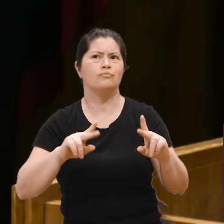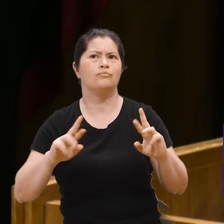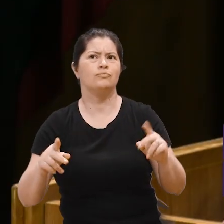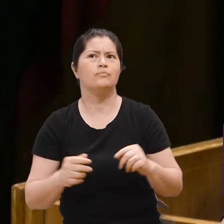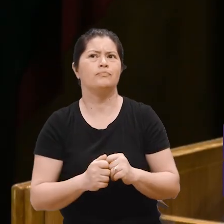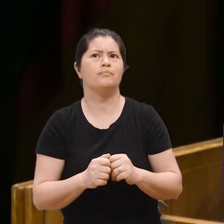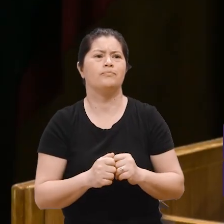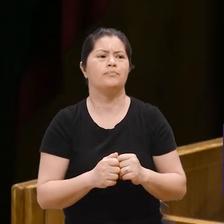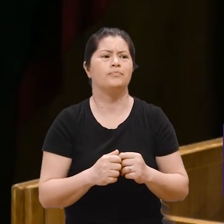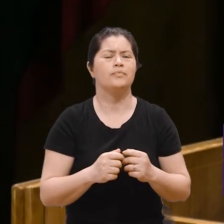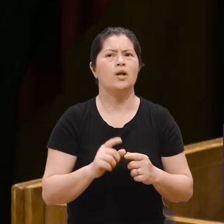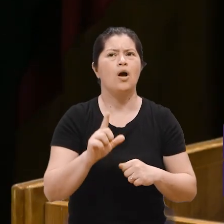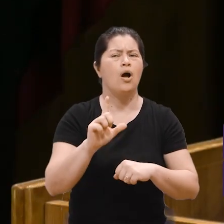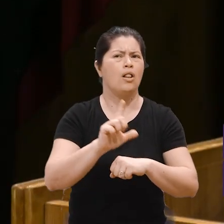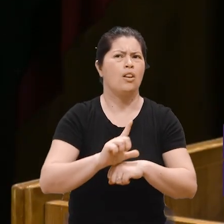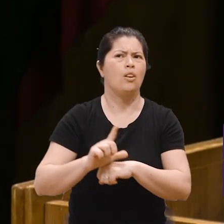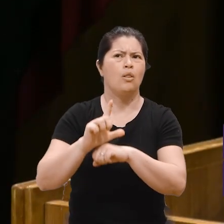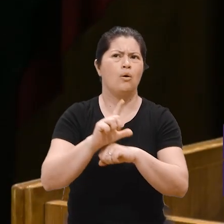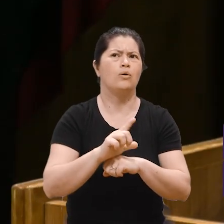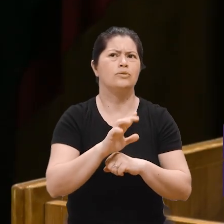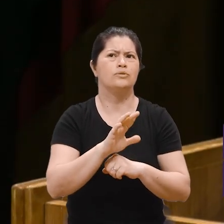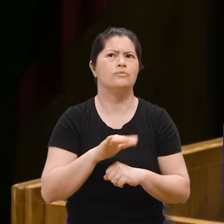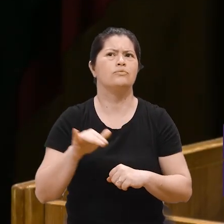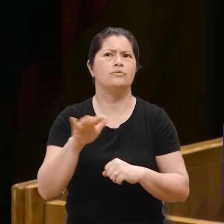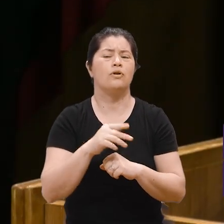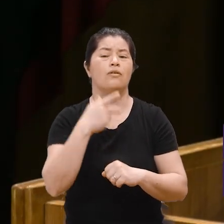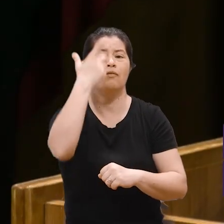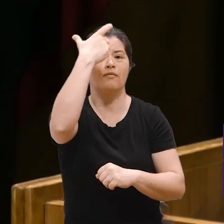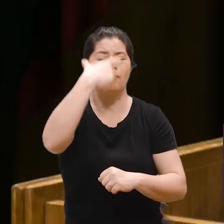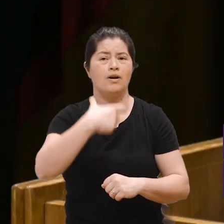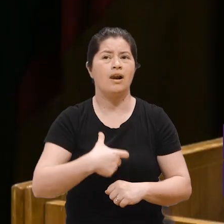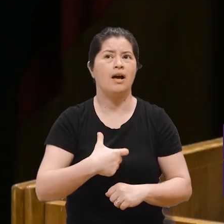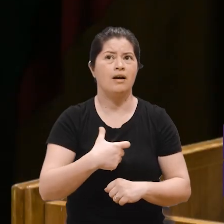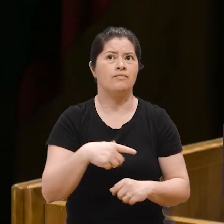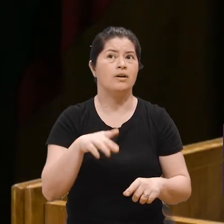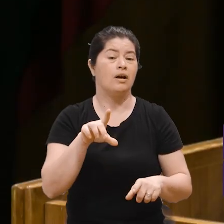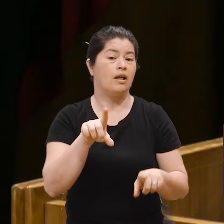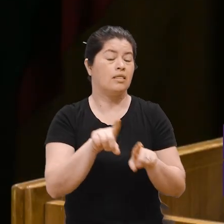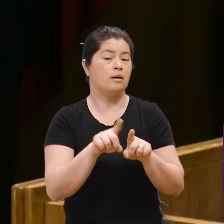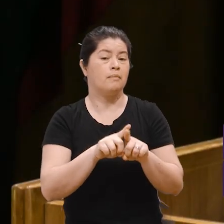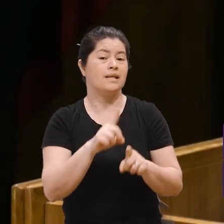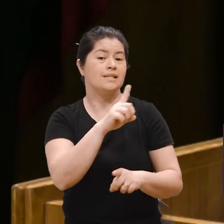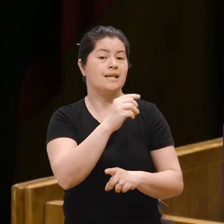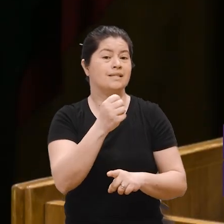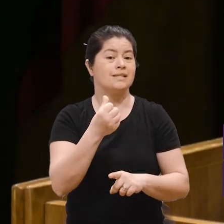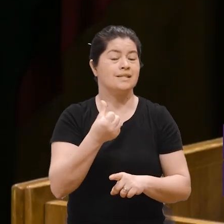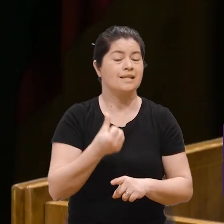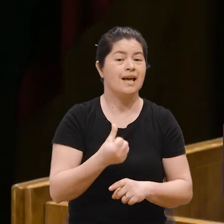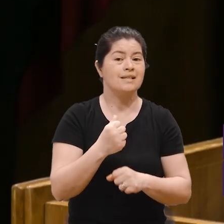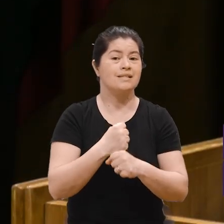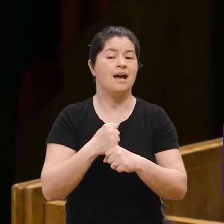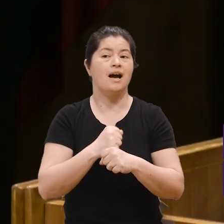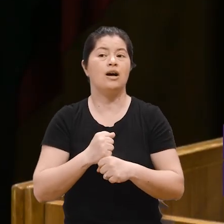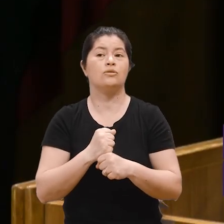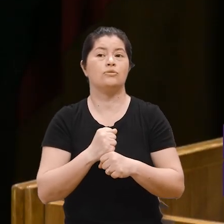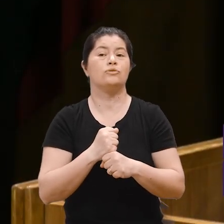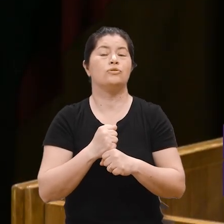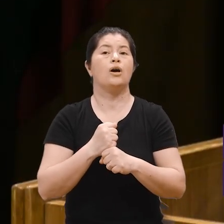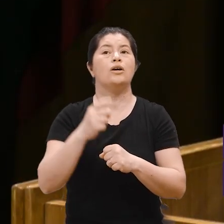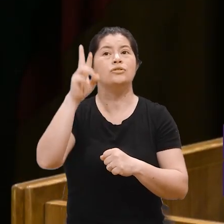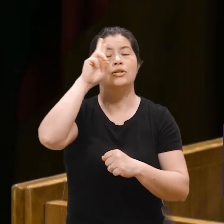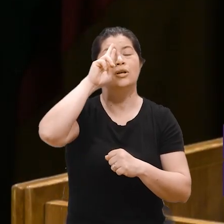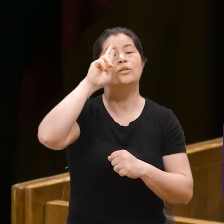E esse que vos fala, com a sua presença também, 16 anos diretor do Cindy Lojas e atualmente